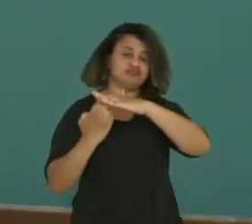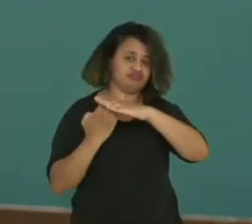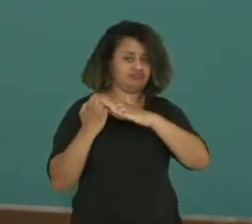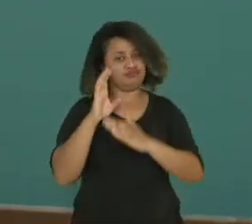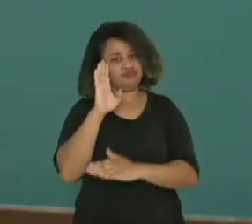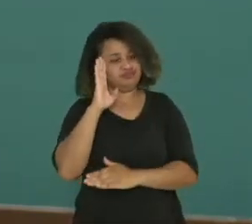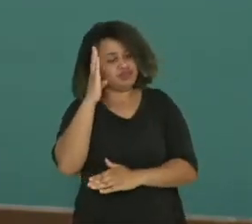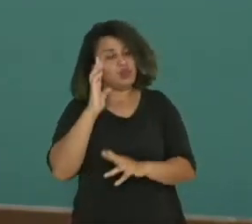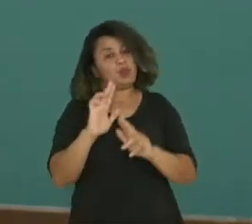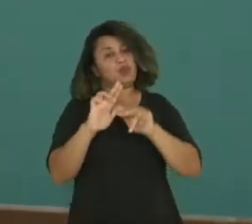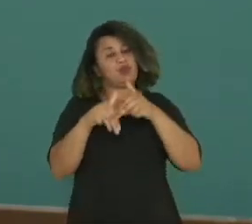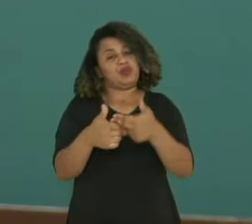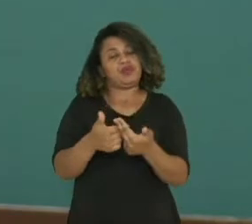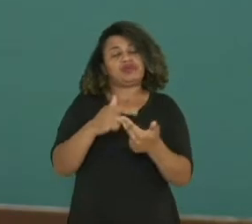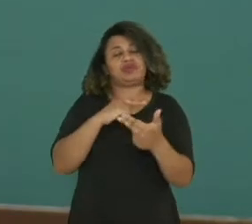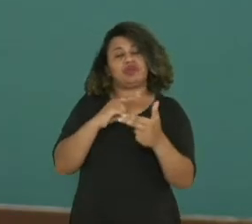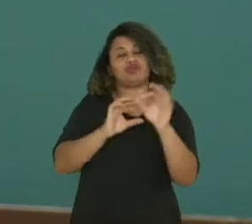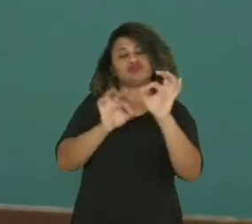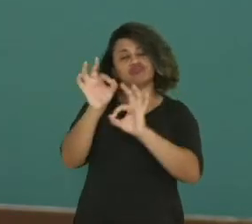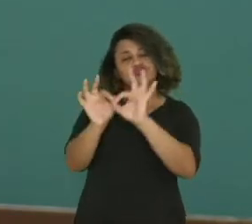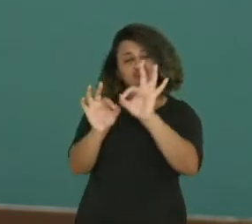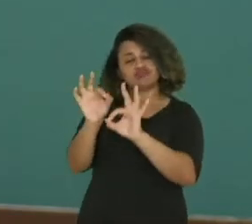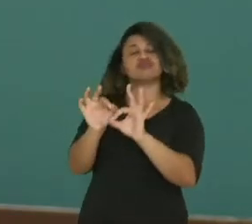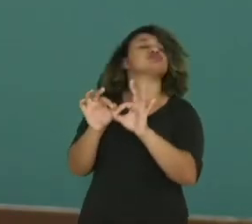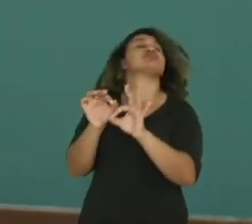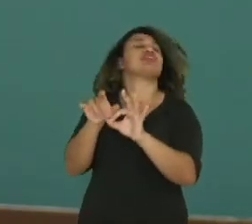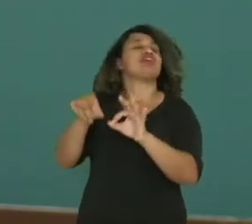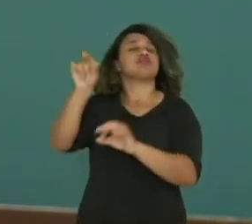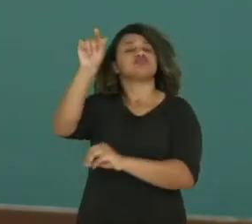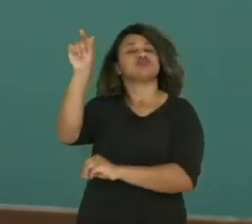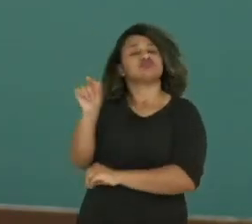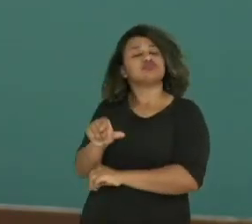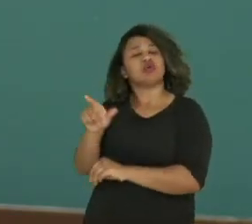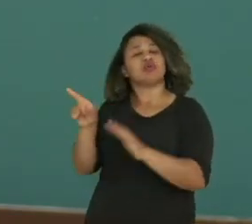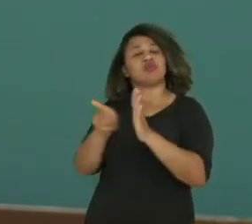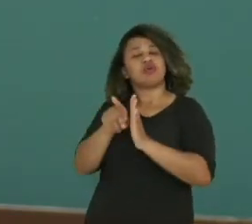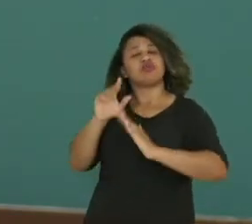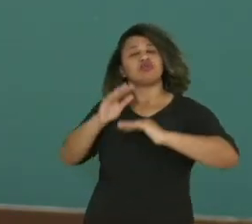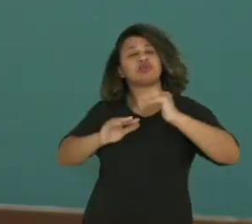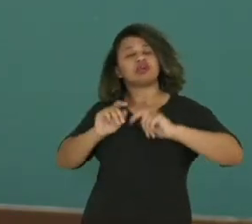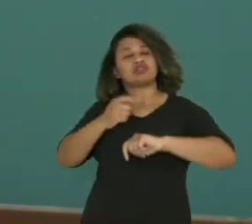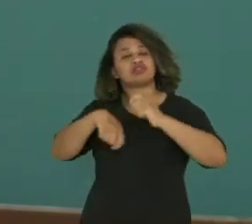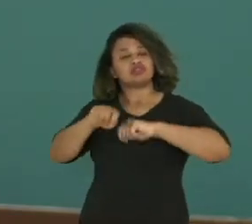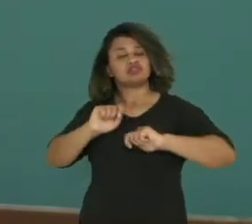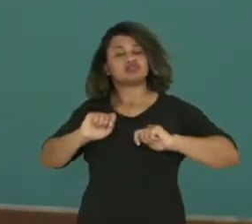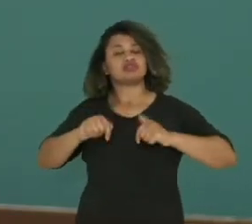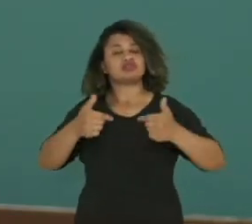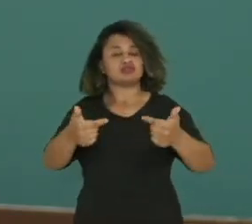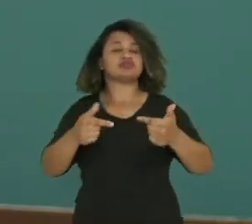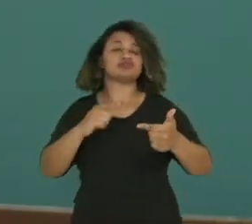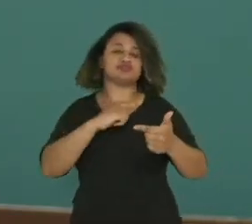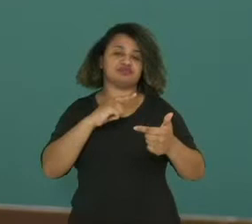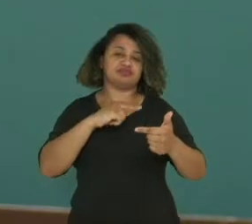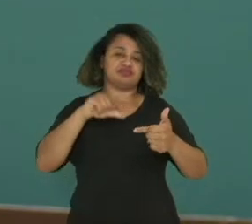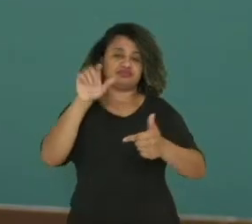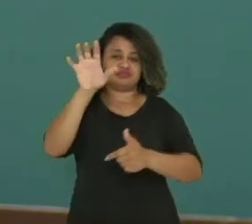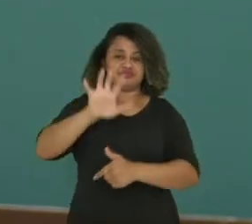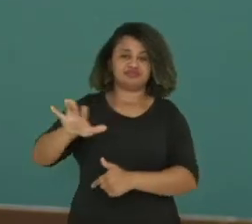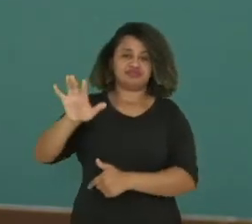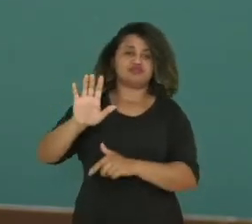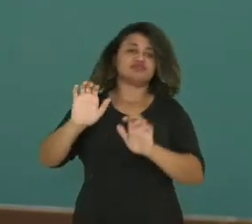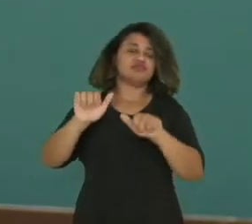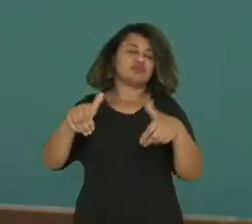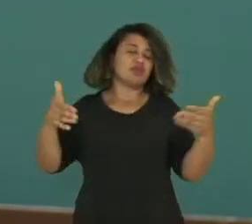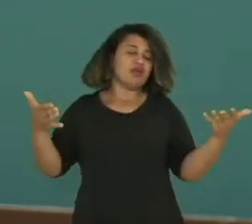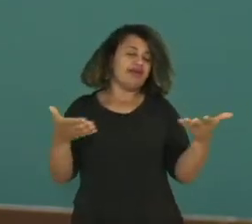principalmente. Por isso que existe essa divisão ali na zona da mata que tem a ver com as atividades econômicas que são desenvolvidas, certo? Aí vamos